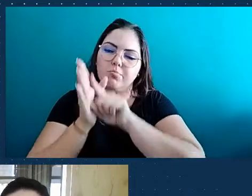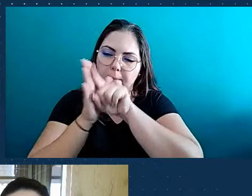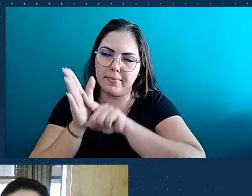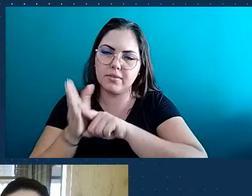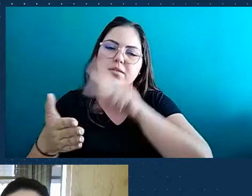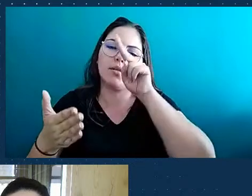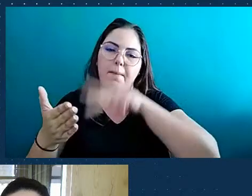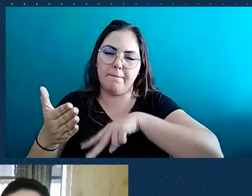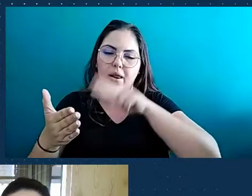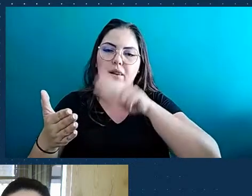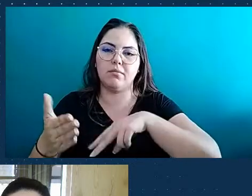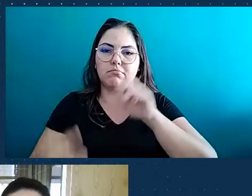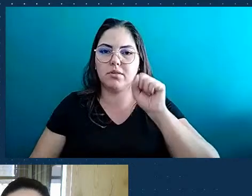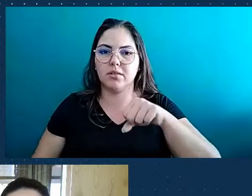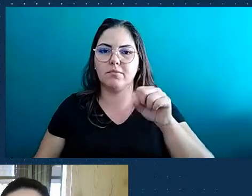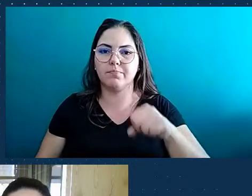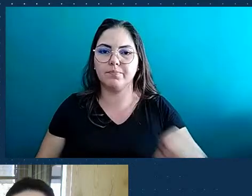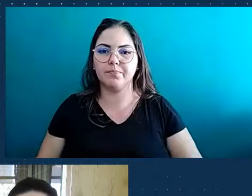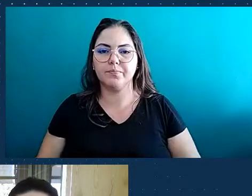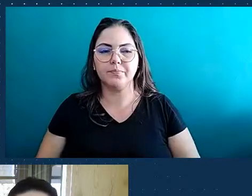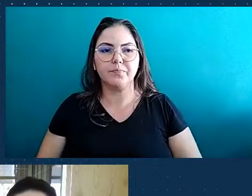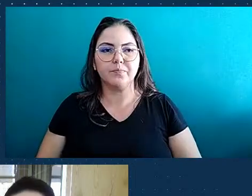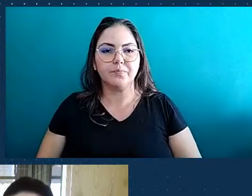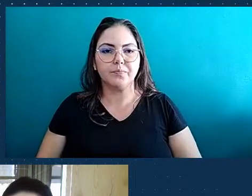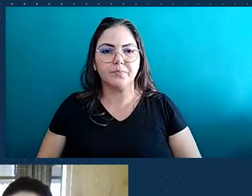informação, principalmente em áreas como